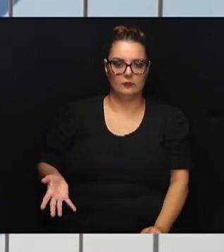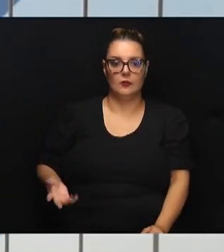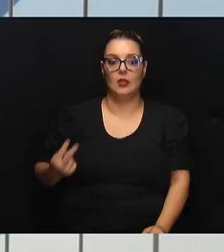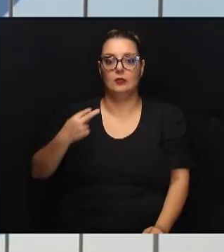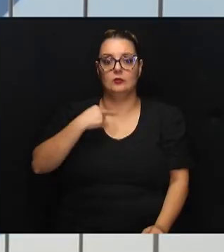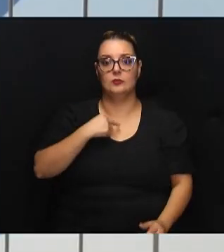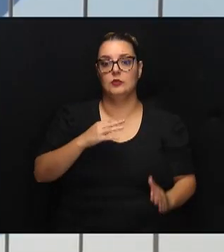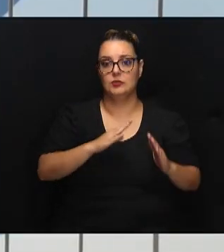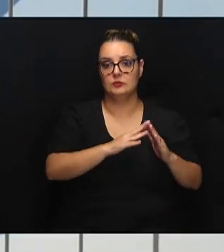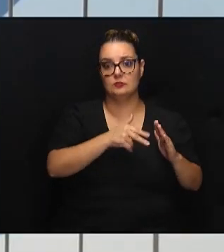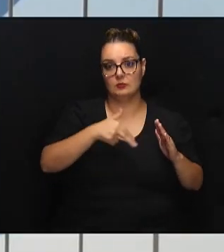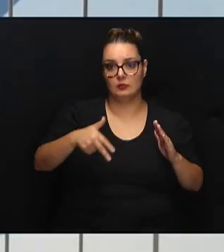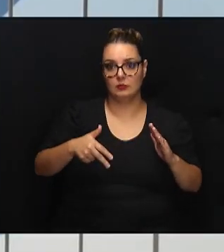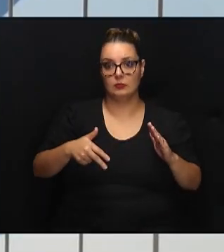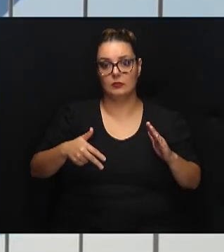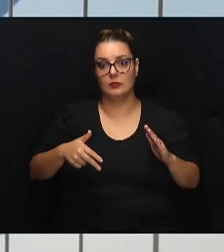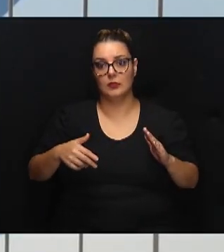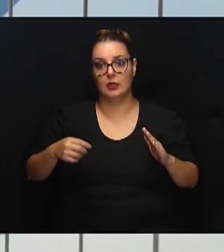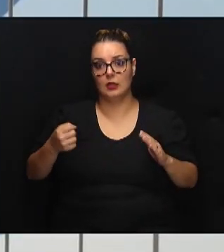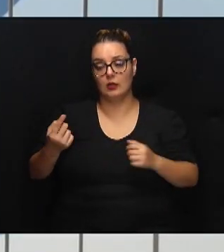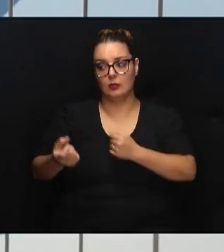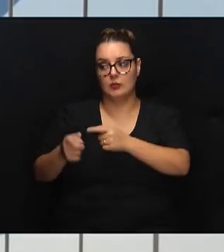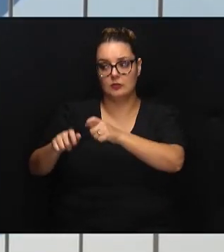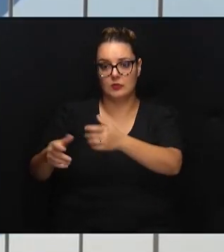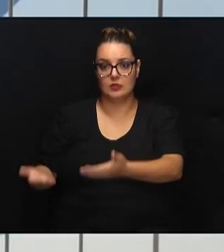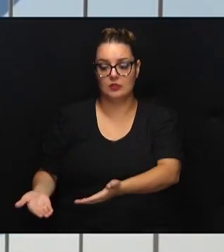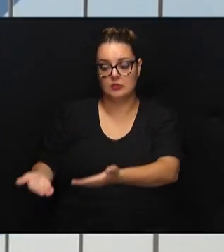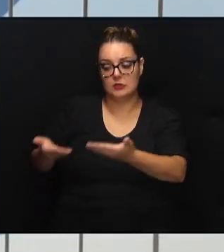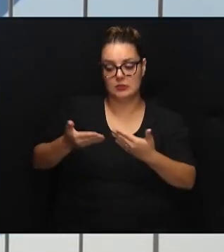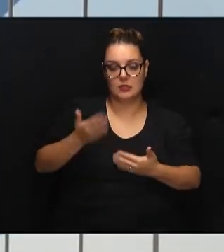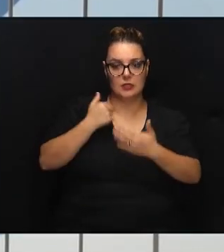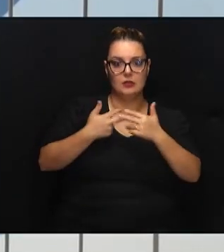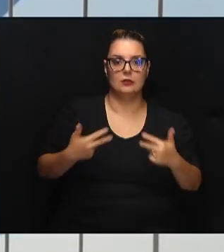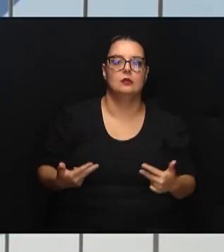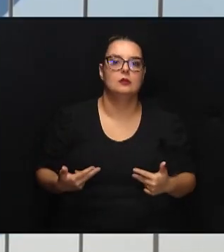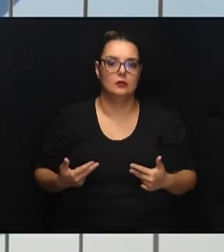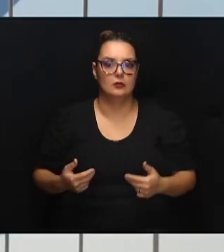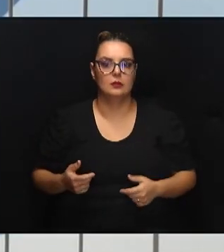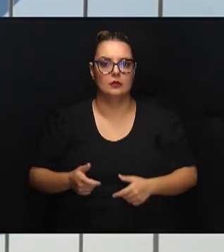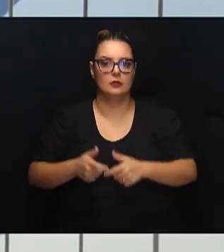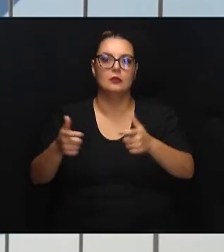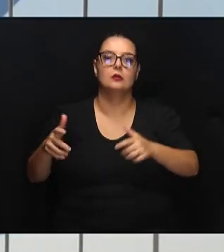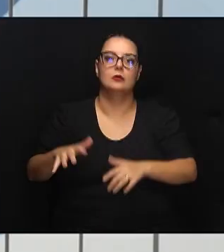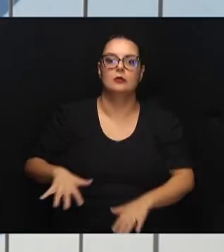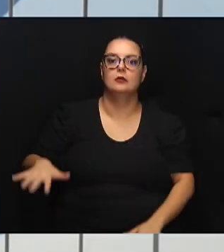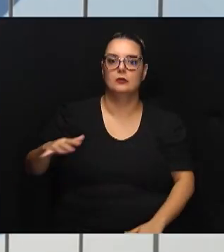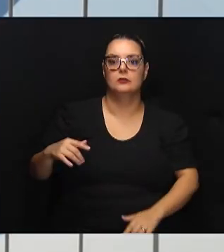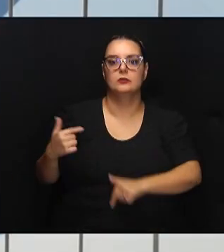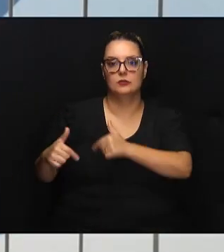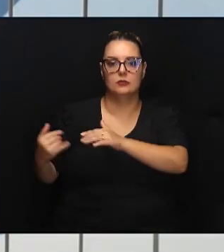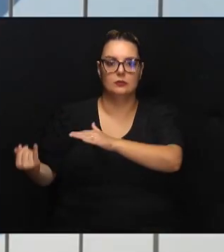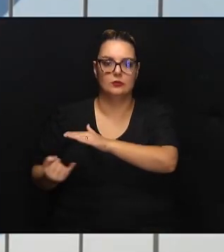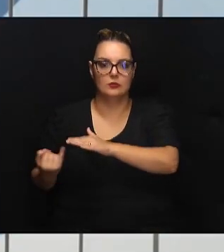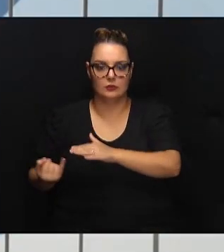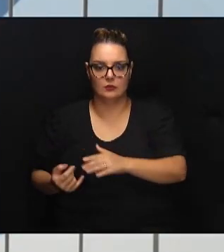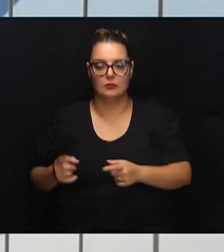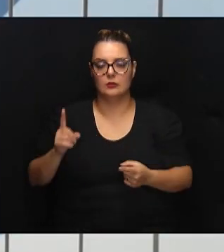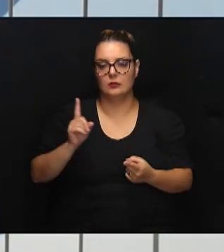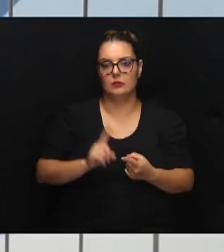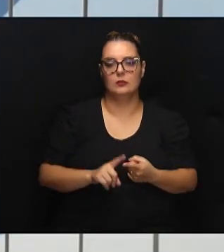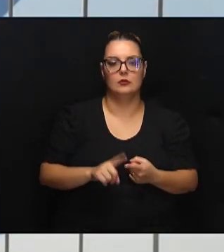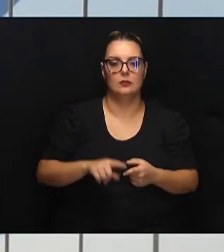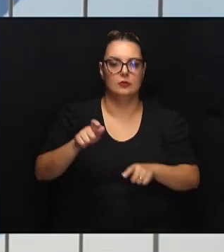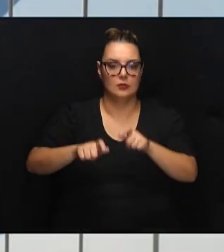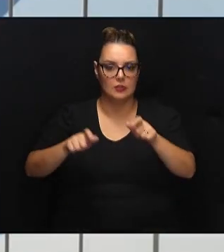de casa e alguém tinha que trazer a comida para nós. Então, esse setor aumentou muito de trabalho informal. Tanto as pessoas